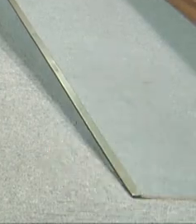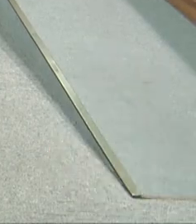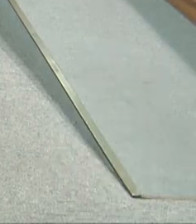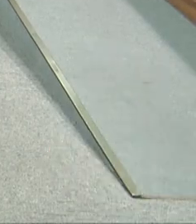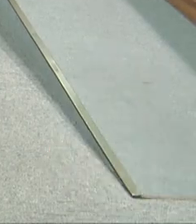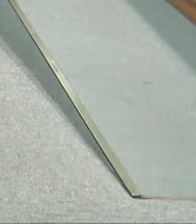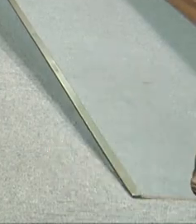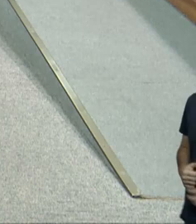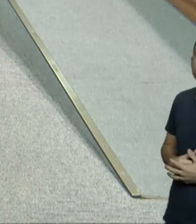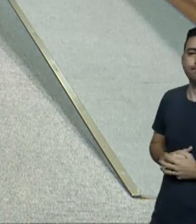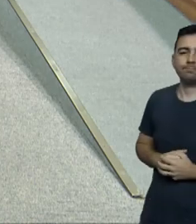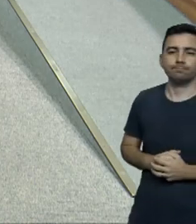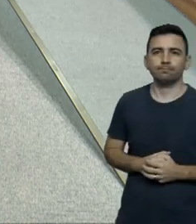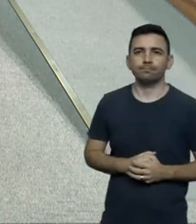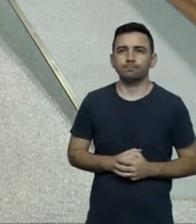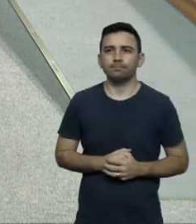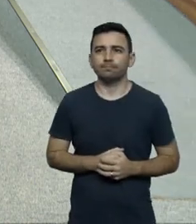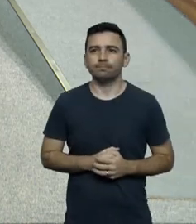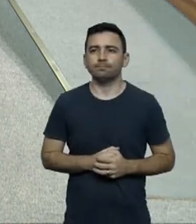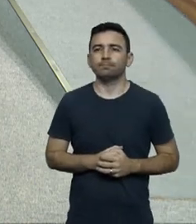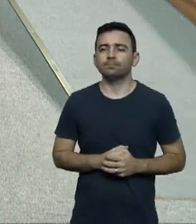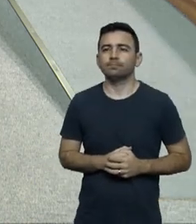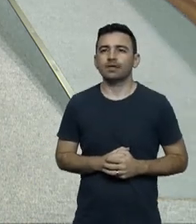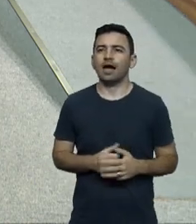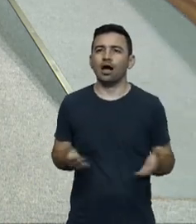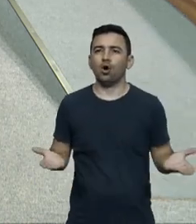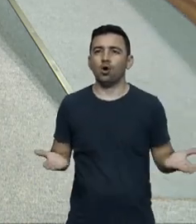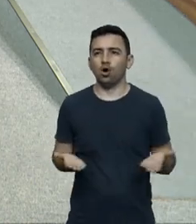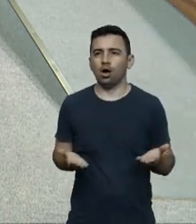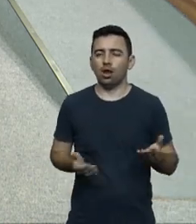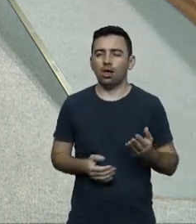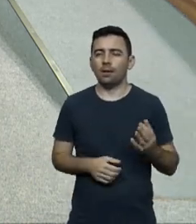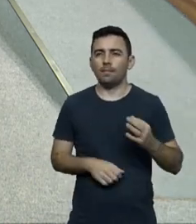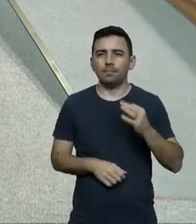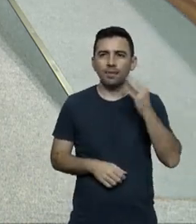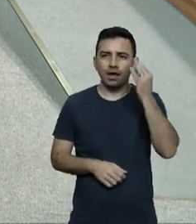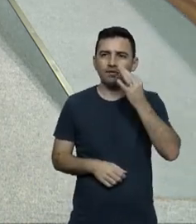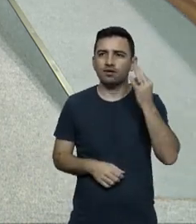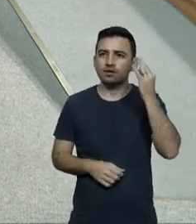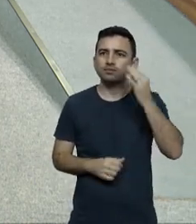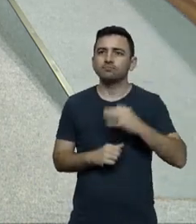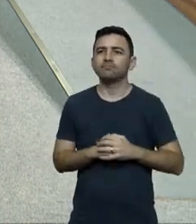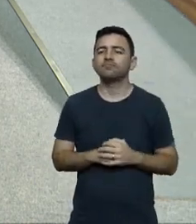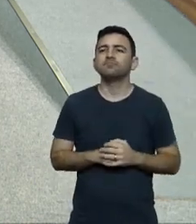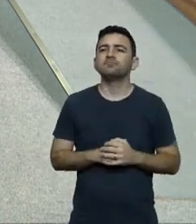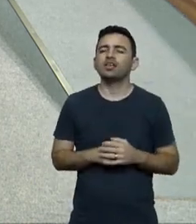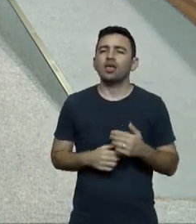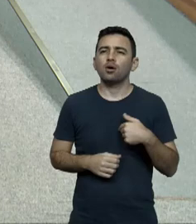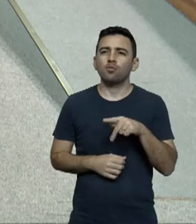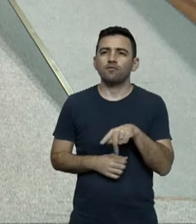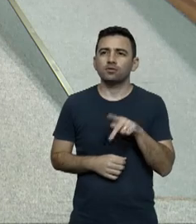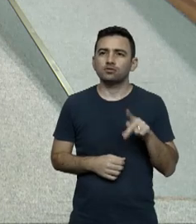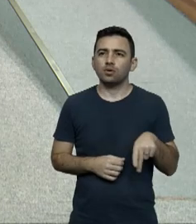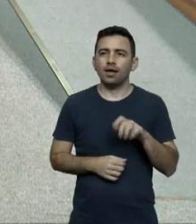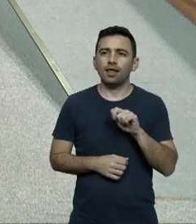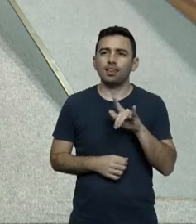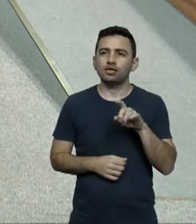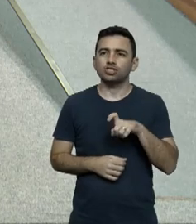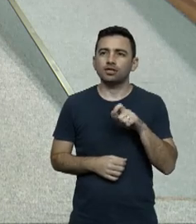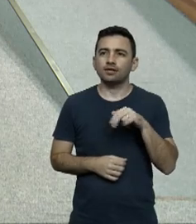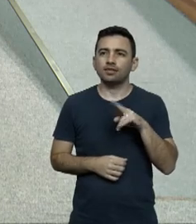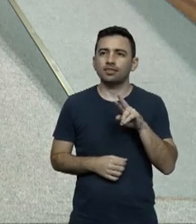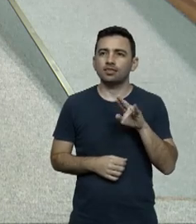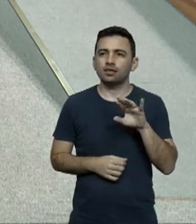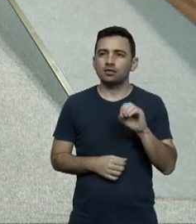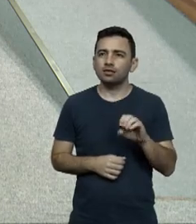Mafra da presente Professor Boa noite pessoal sobre o senhor Alexandre de Bruno dos Santos a Regional